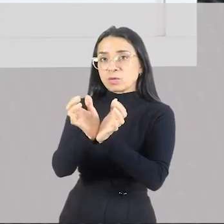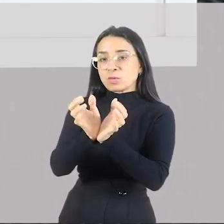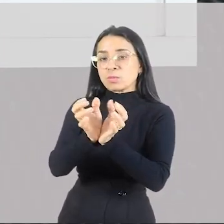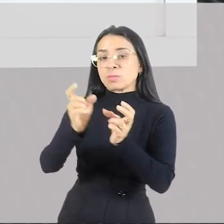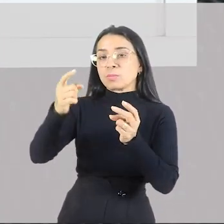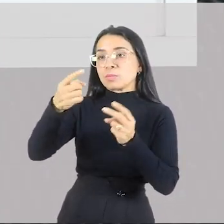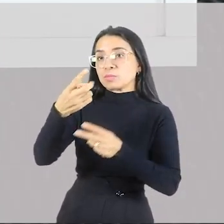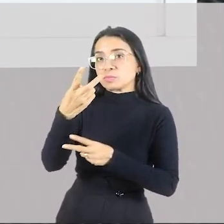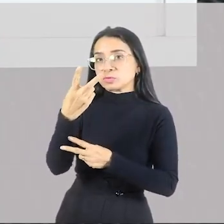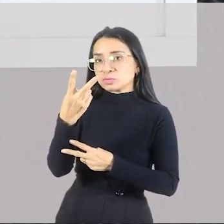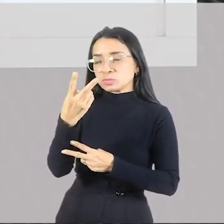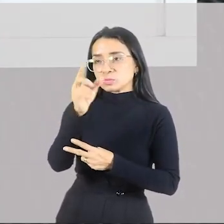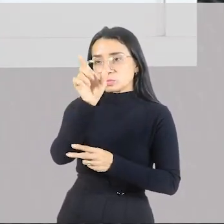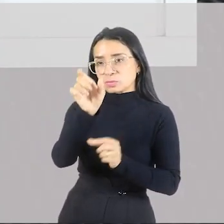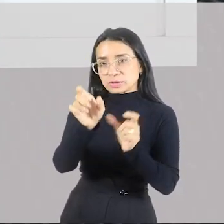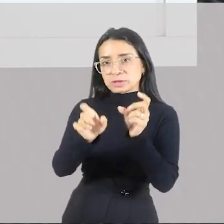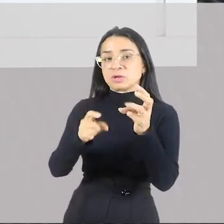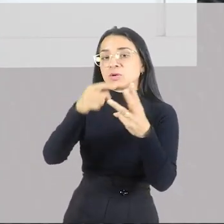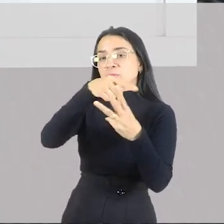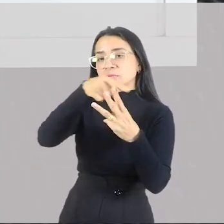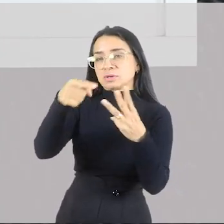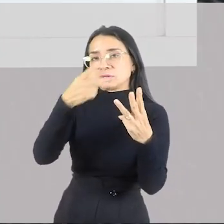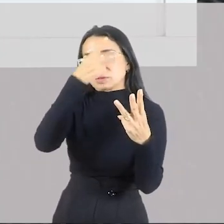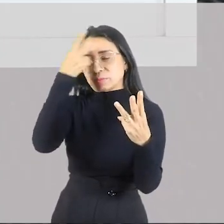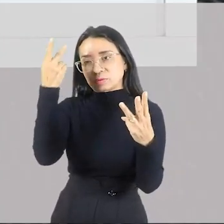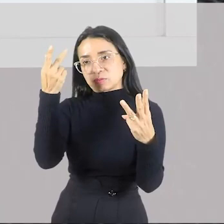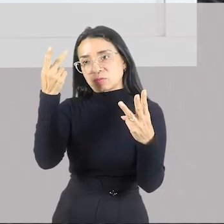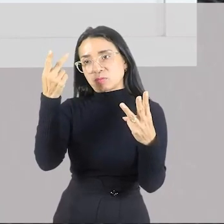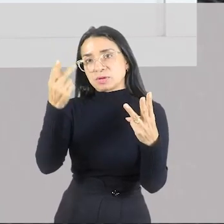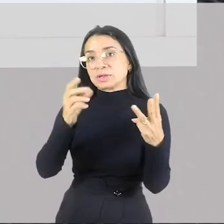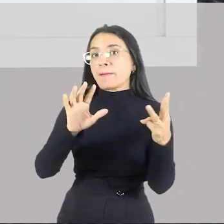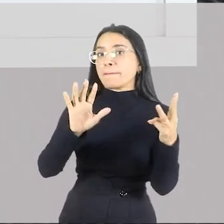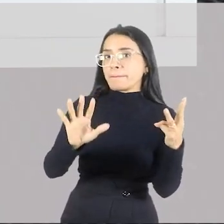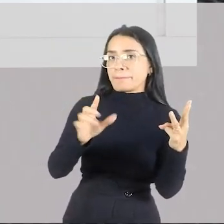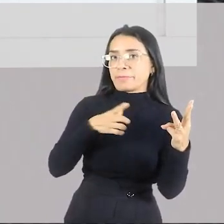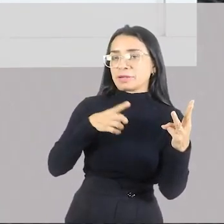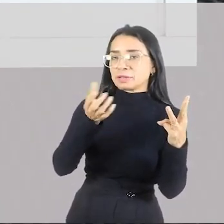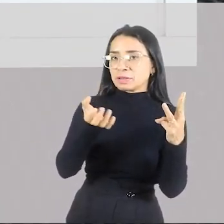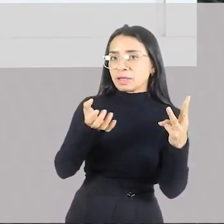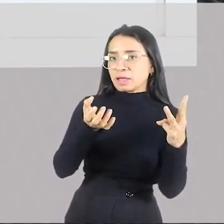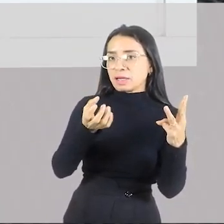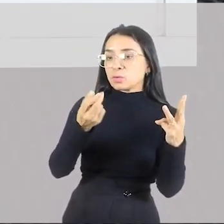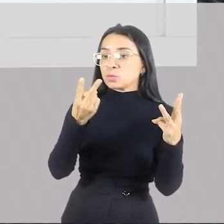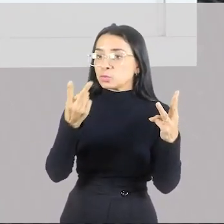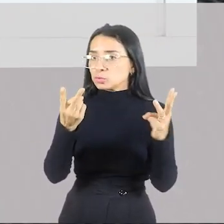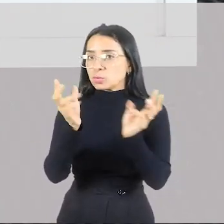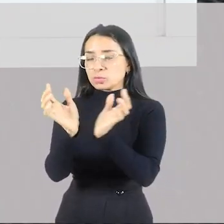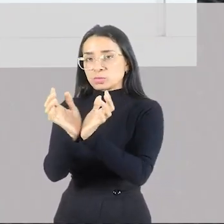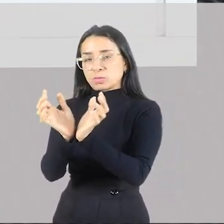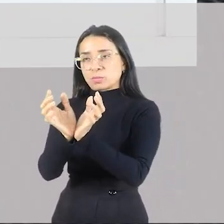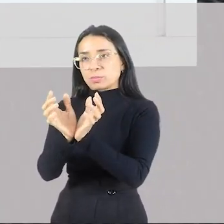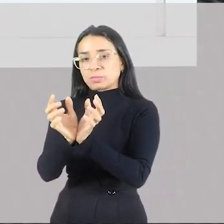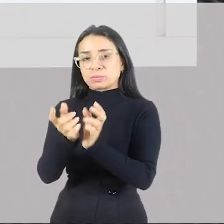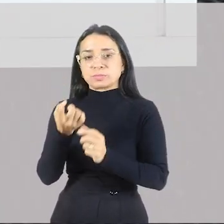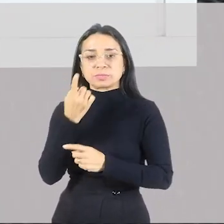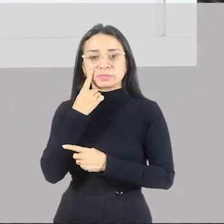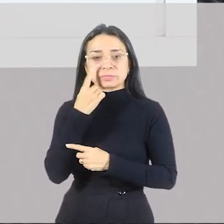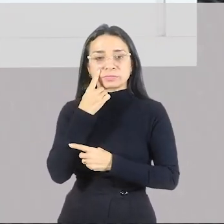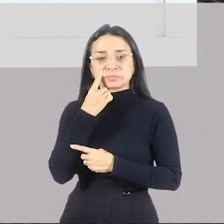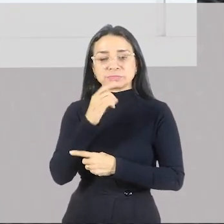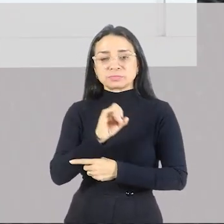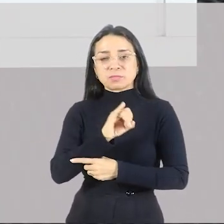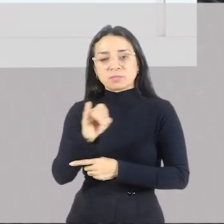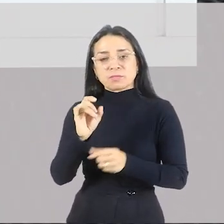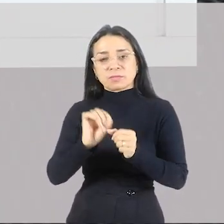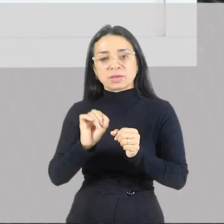Marcos, Paulo e João são 3 pessoas, eu quero formar grupos de 2. Ora, veja só, pessoal, então vamos lá. Se eu fizer, por exemplo,